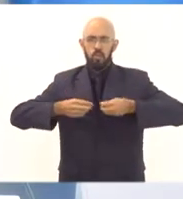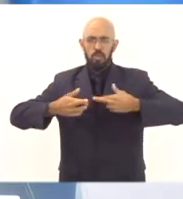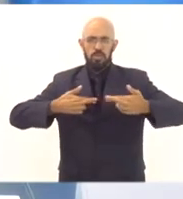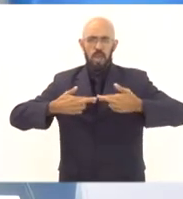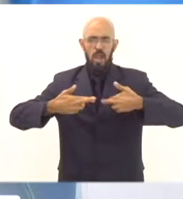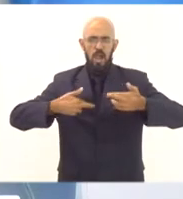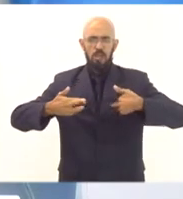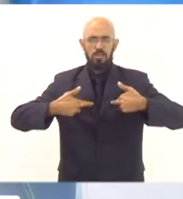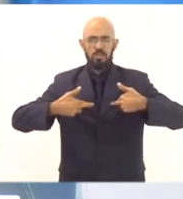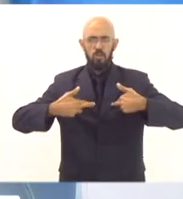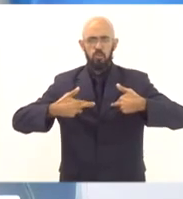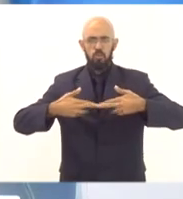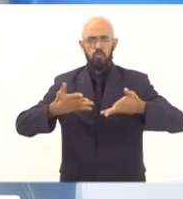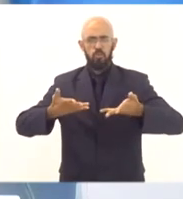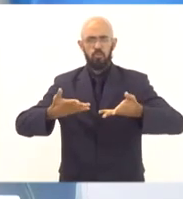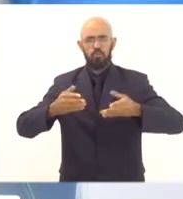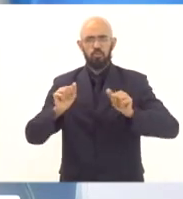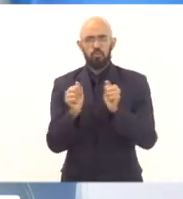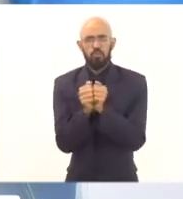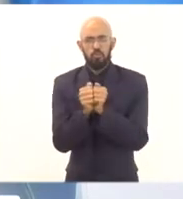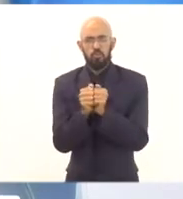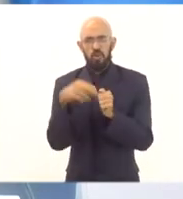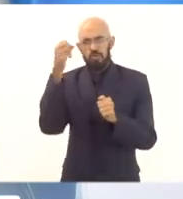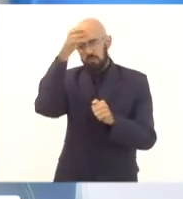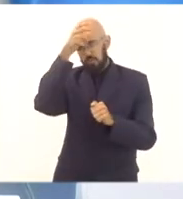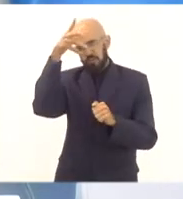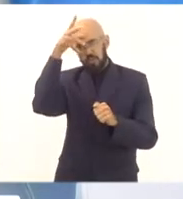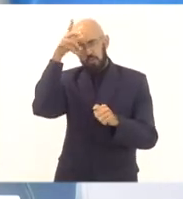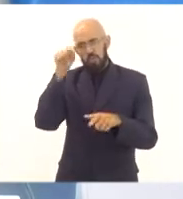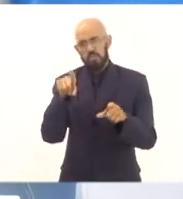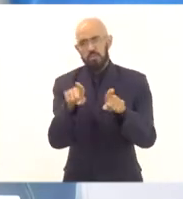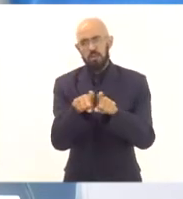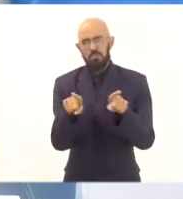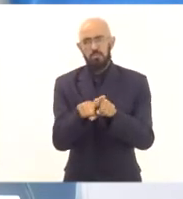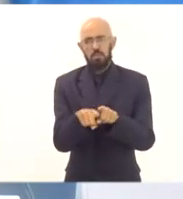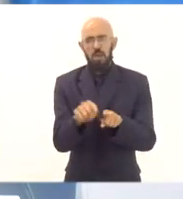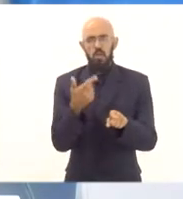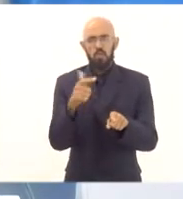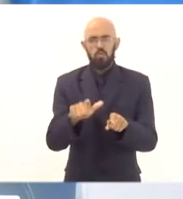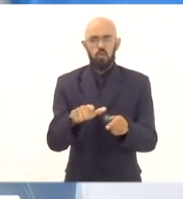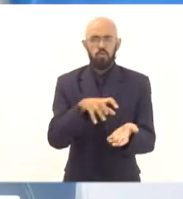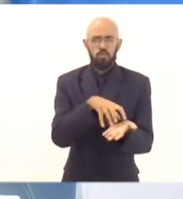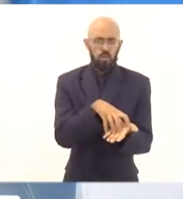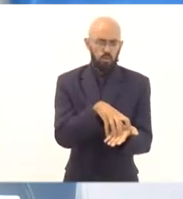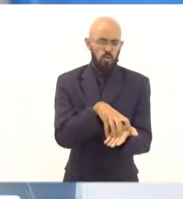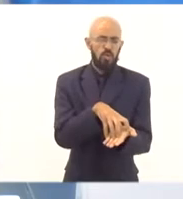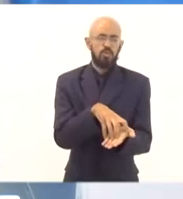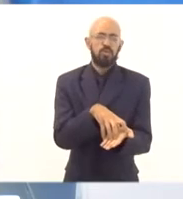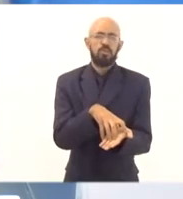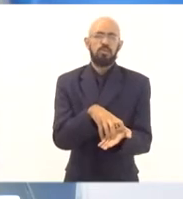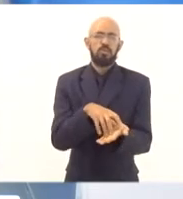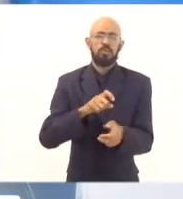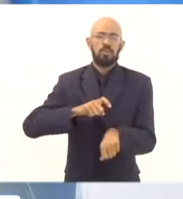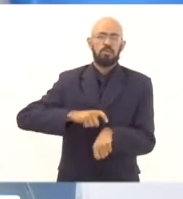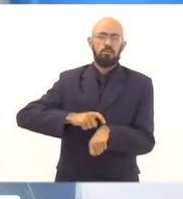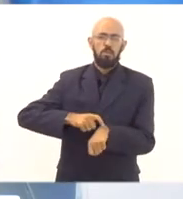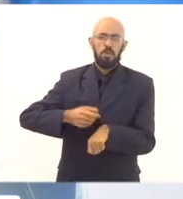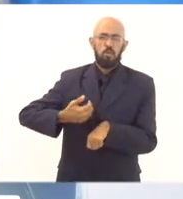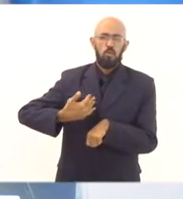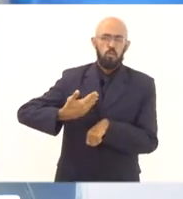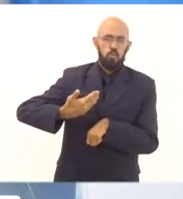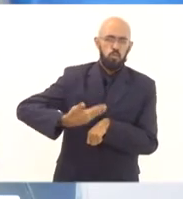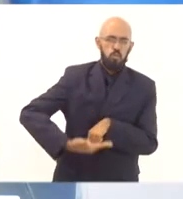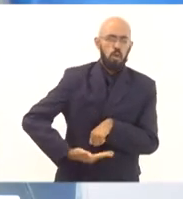relacionamento com as prefeituras com os demais órgãos é durante todo esse processo